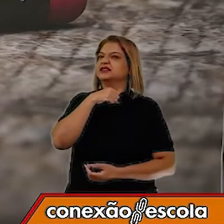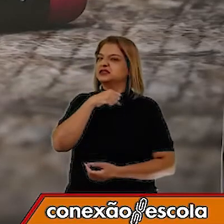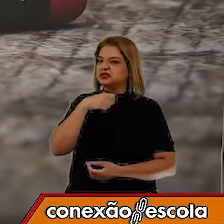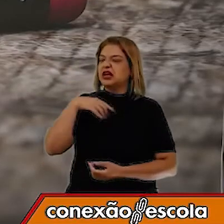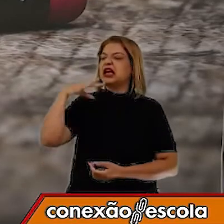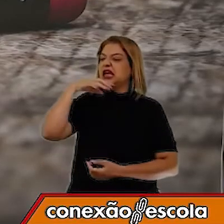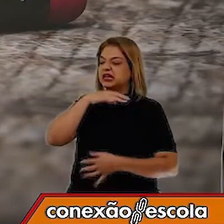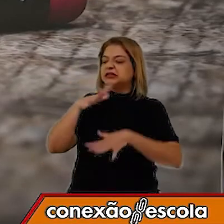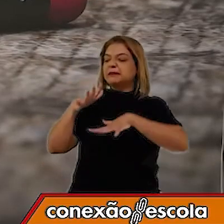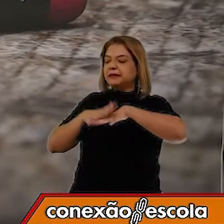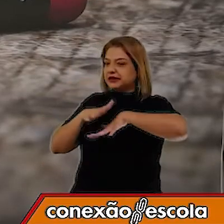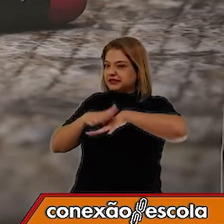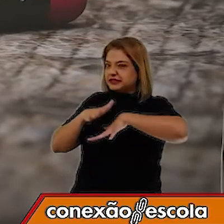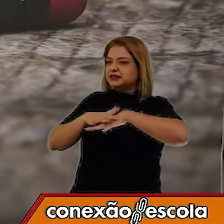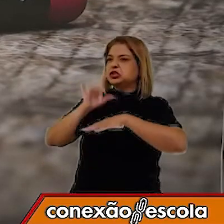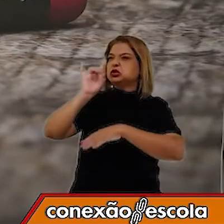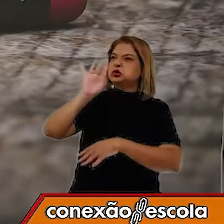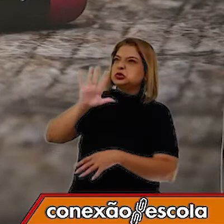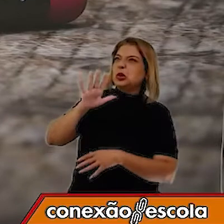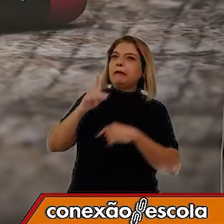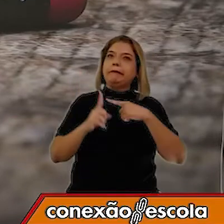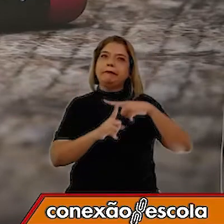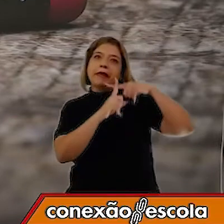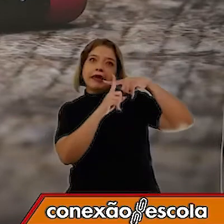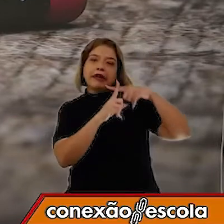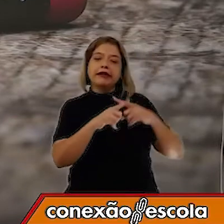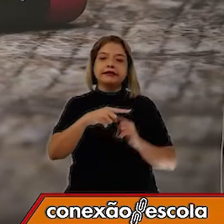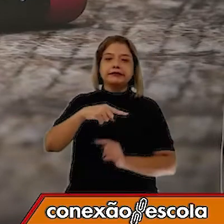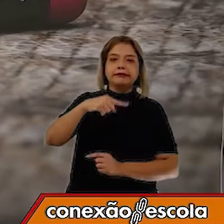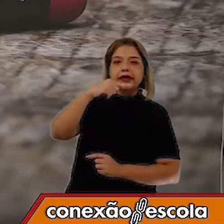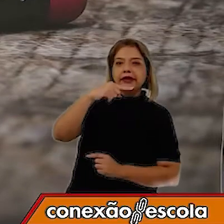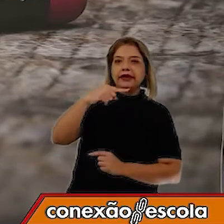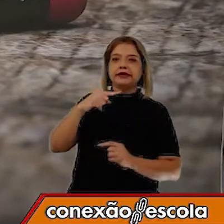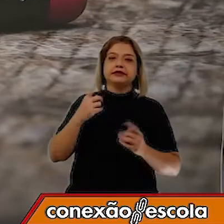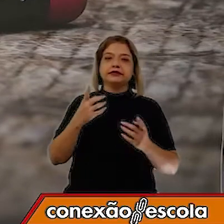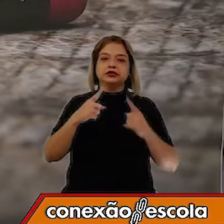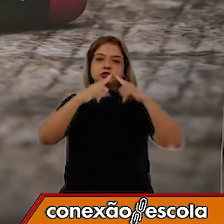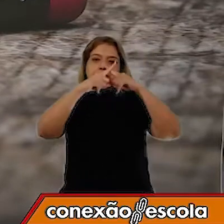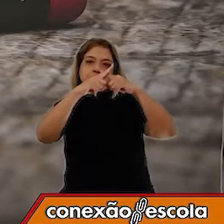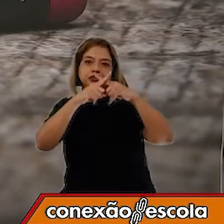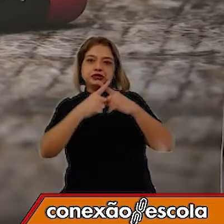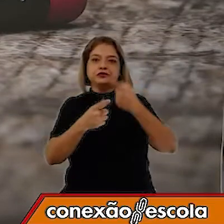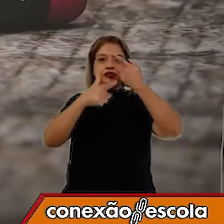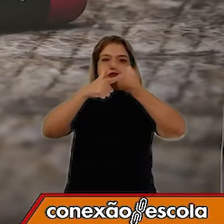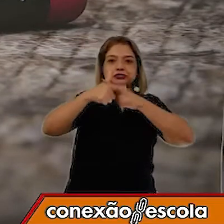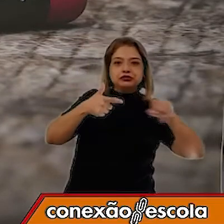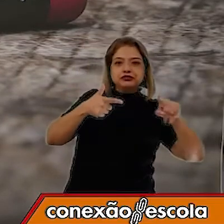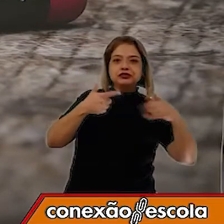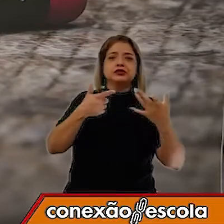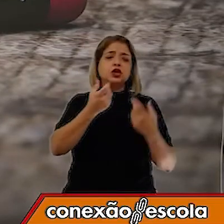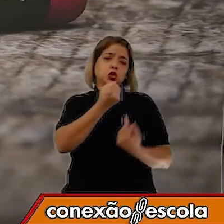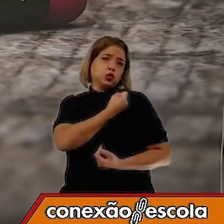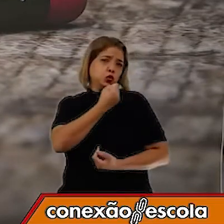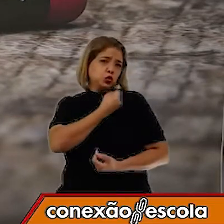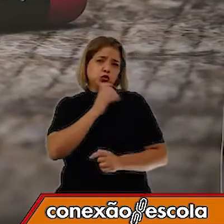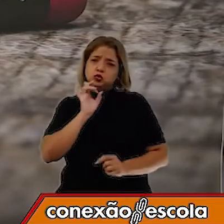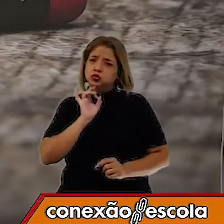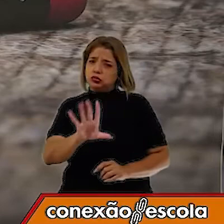só tem a ver com mais, menos, multiplicação, divisão e os